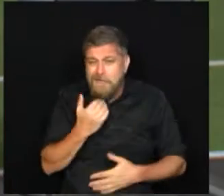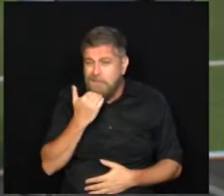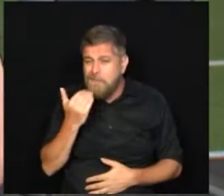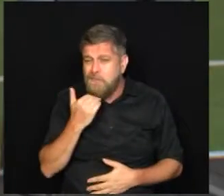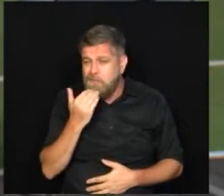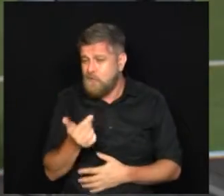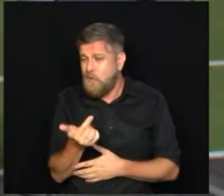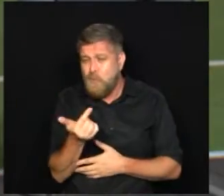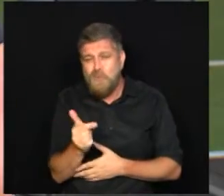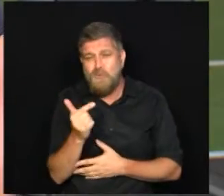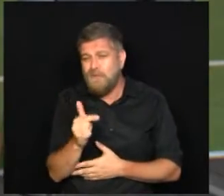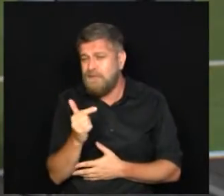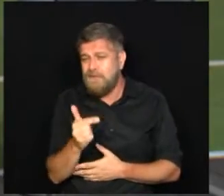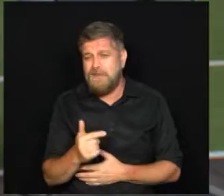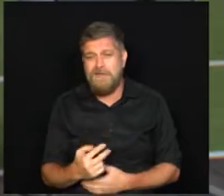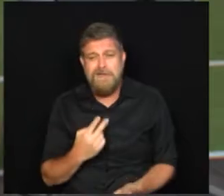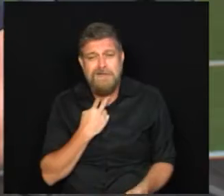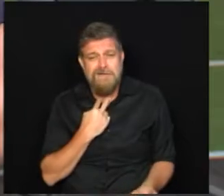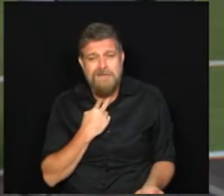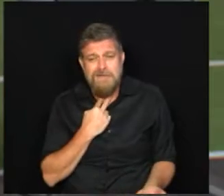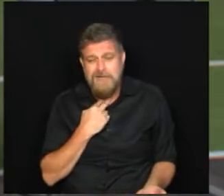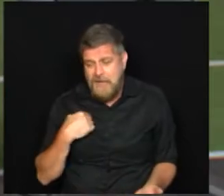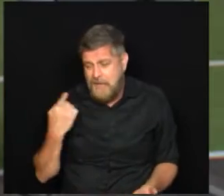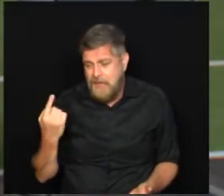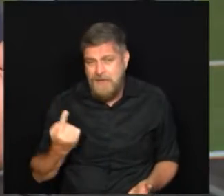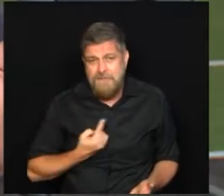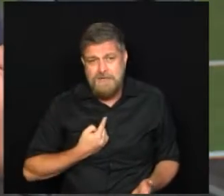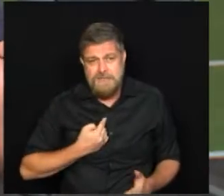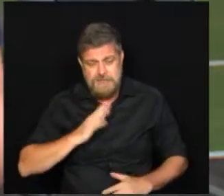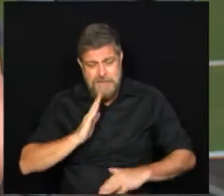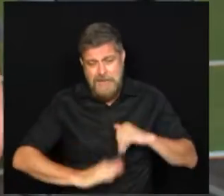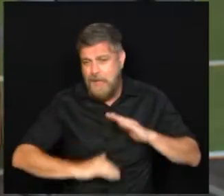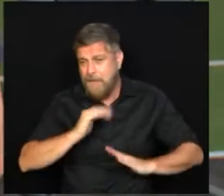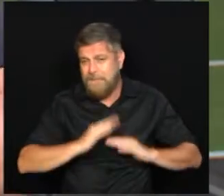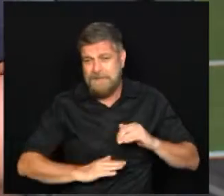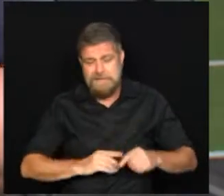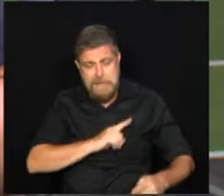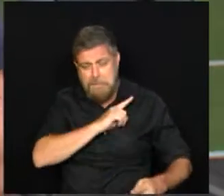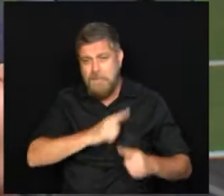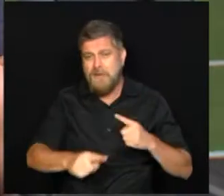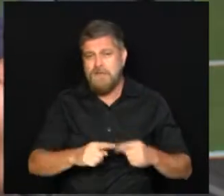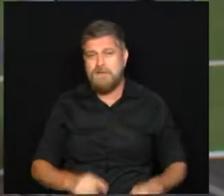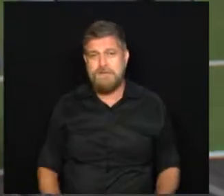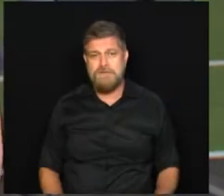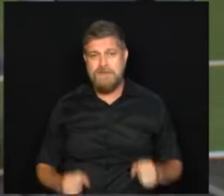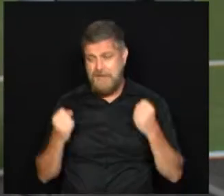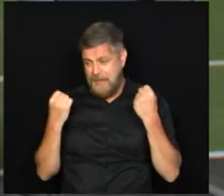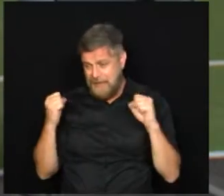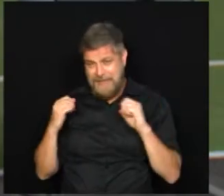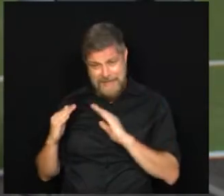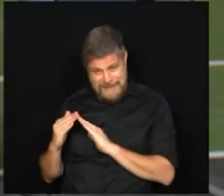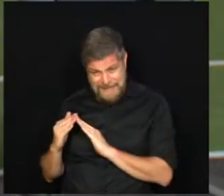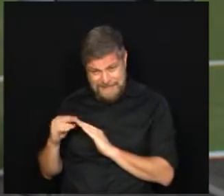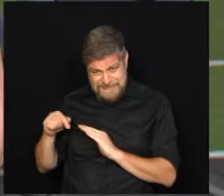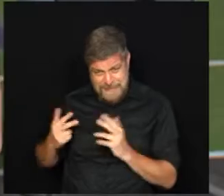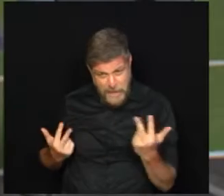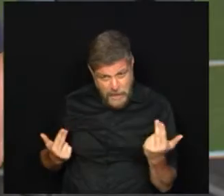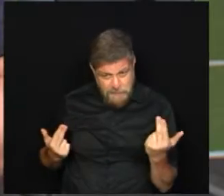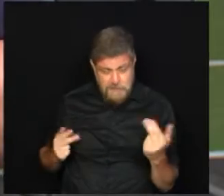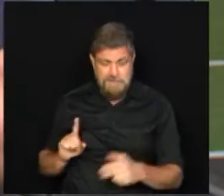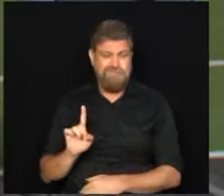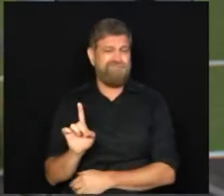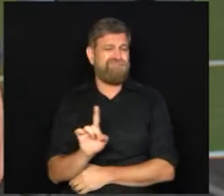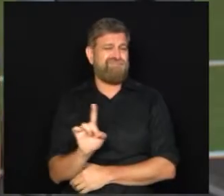onde a gente consiga exercer nosso papel a atividade física em casa não é a mesma coisa que